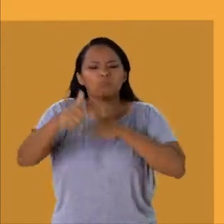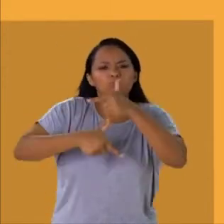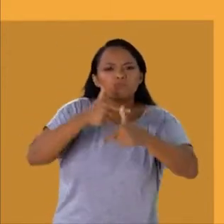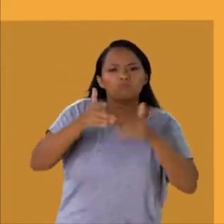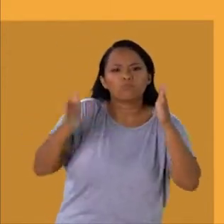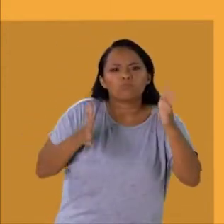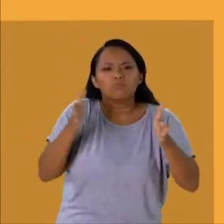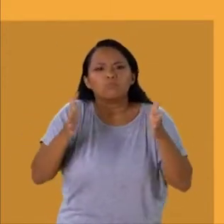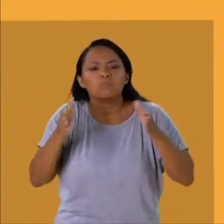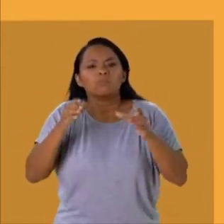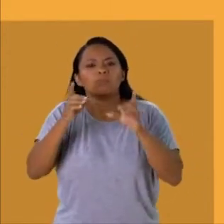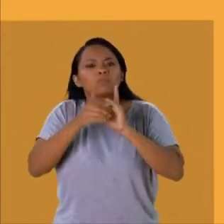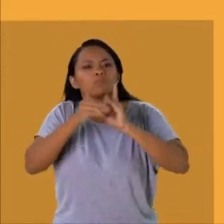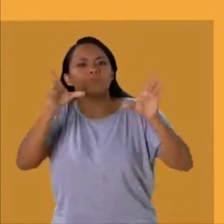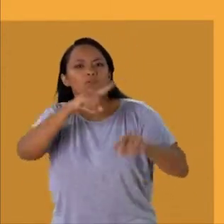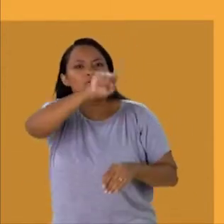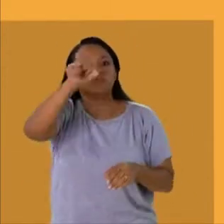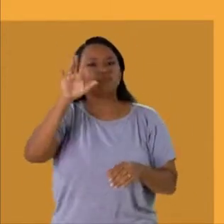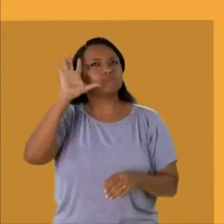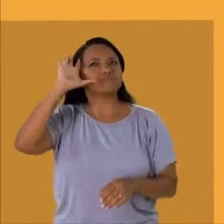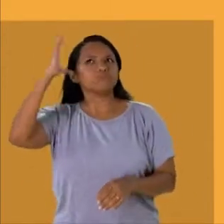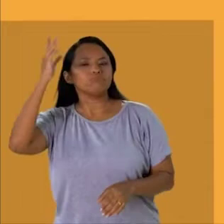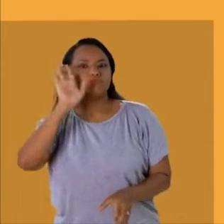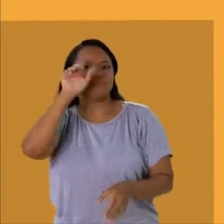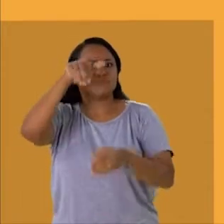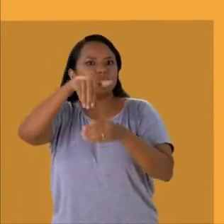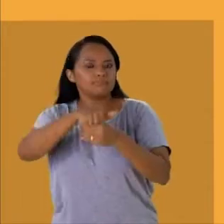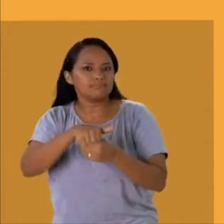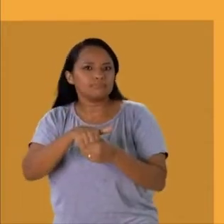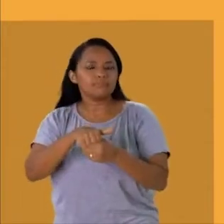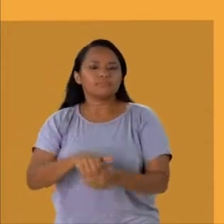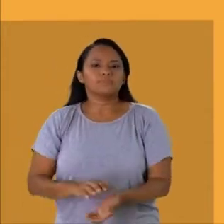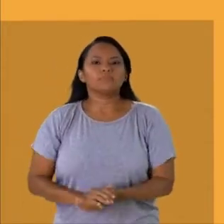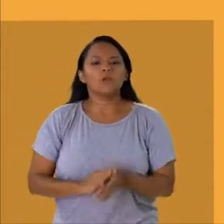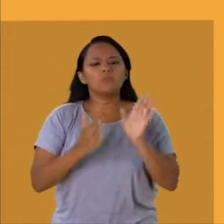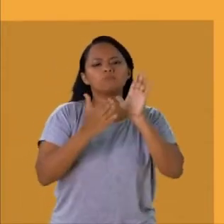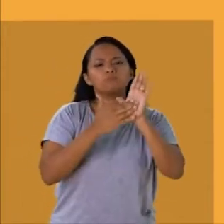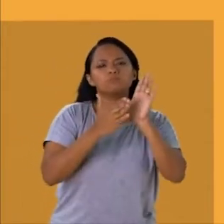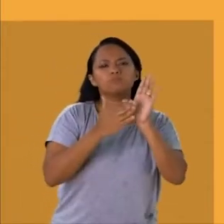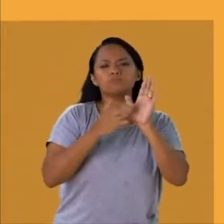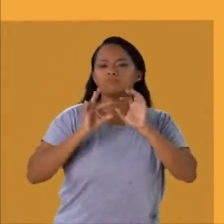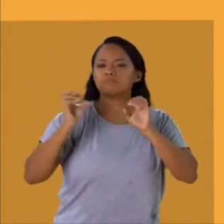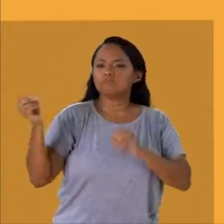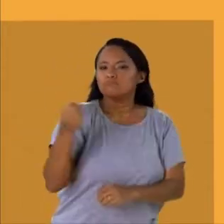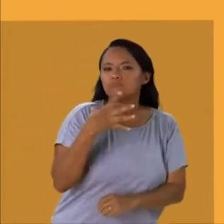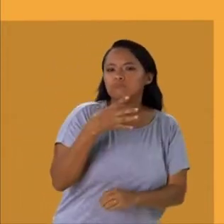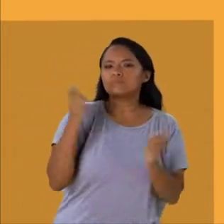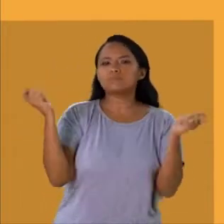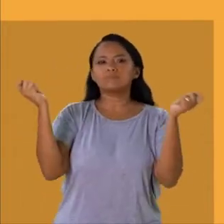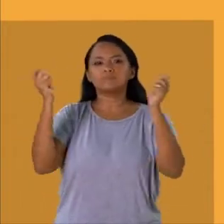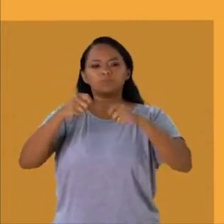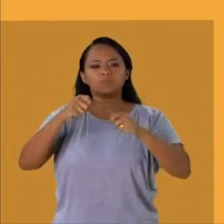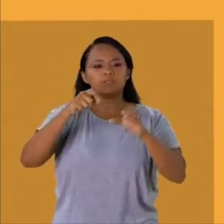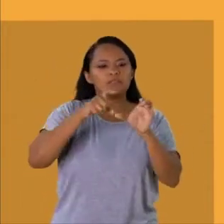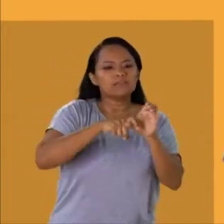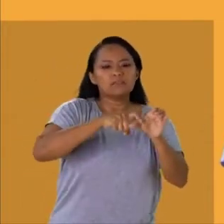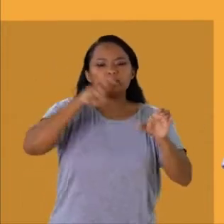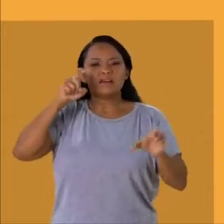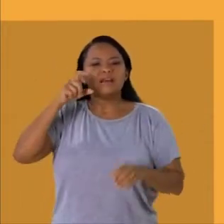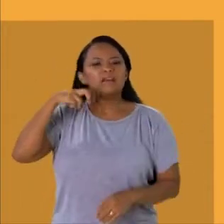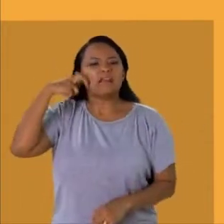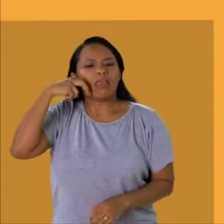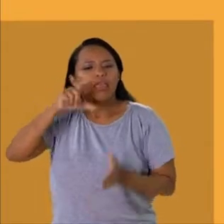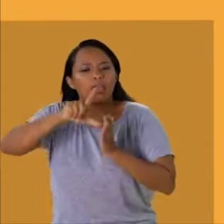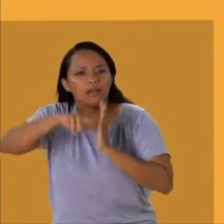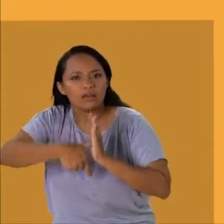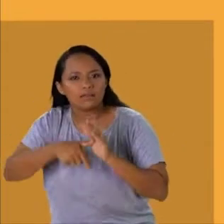que construímos democraticamente pode ajudar você na tomada dessa importante decisão. São propostas modernas, capazes de